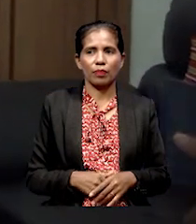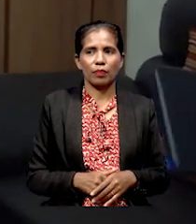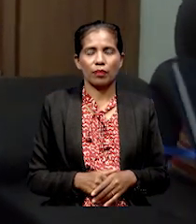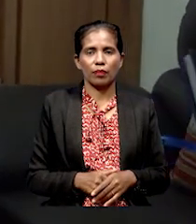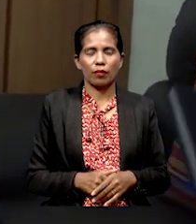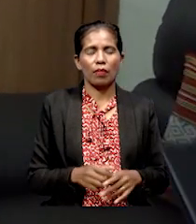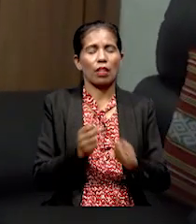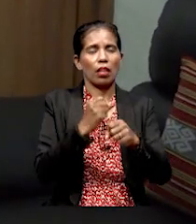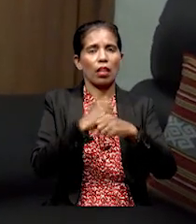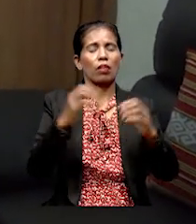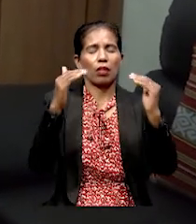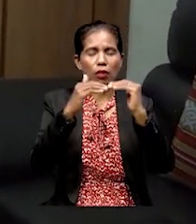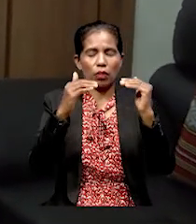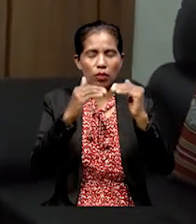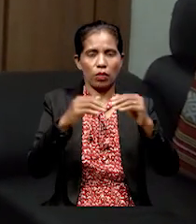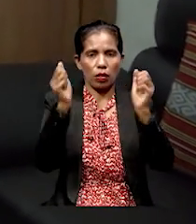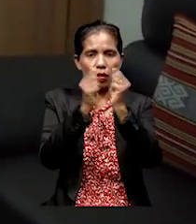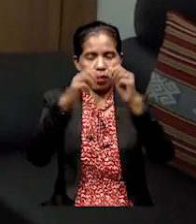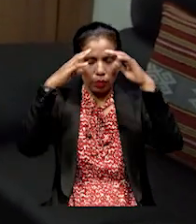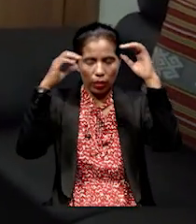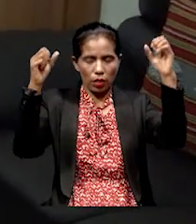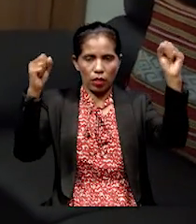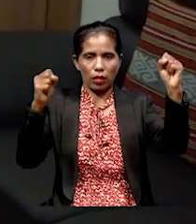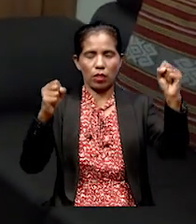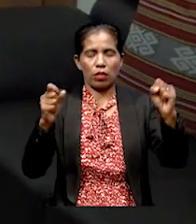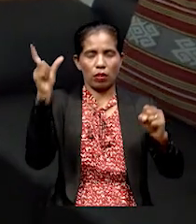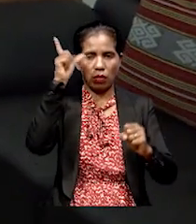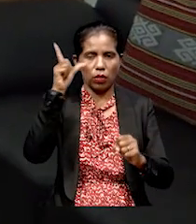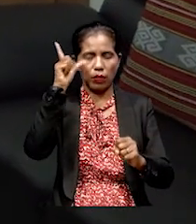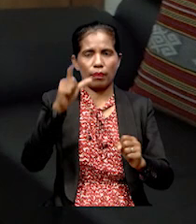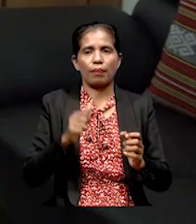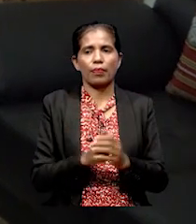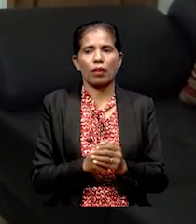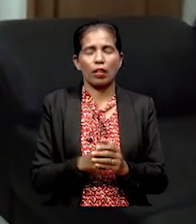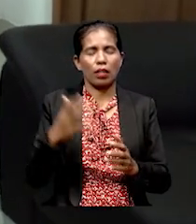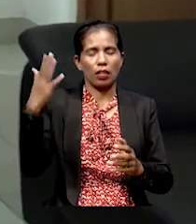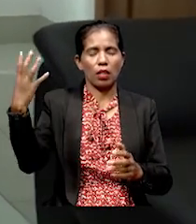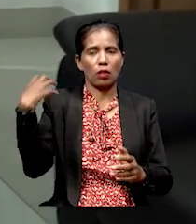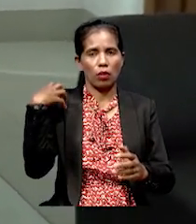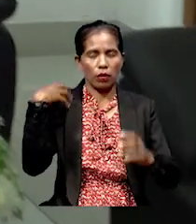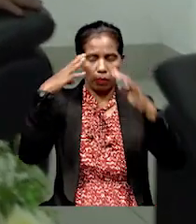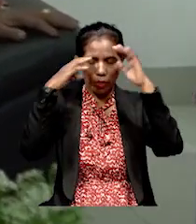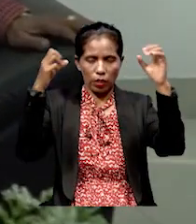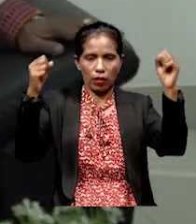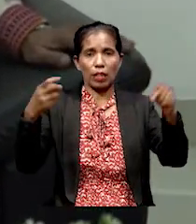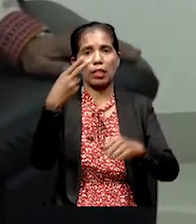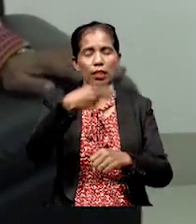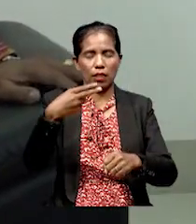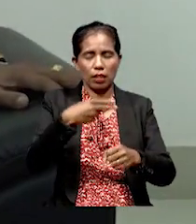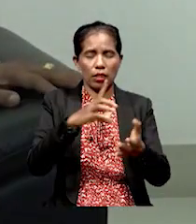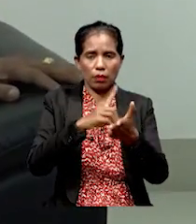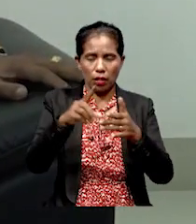Rafoin halau encontro semanal com o presidente da República Francisco Guterres Luolo e a Palácio Presidencial quinta semana